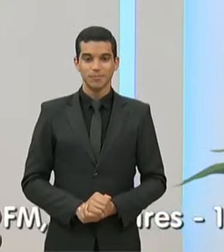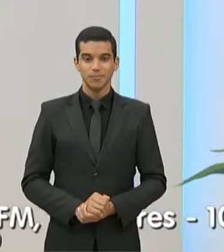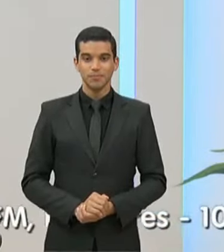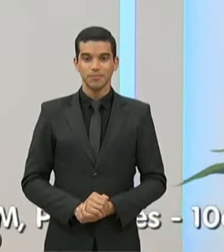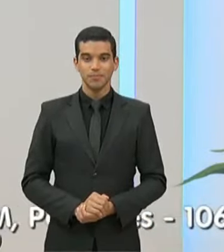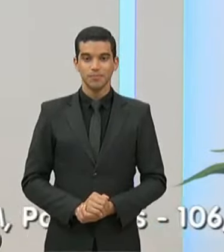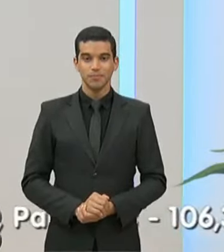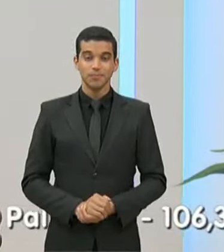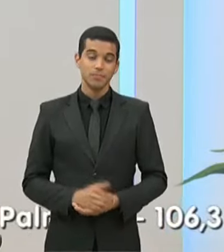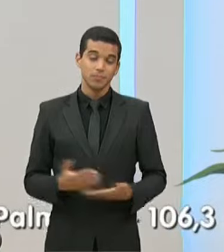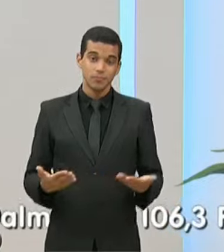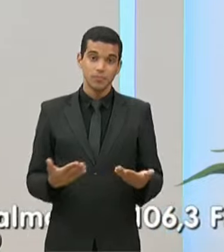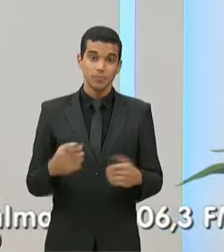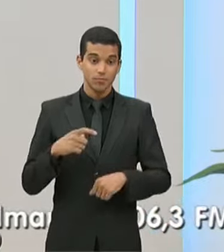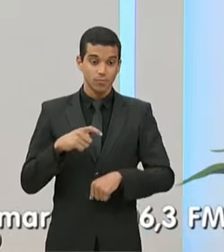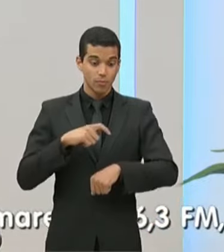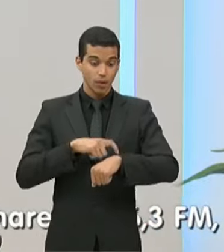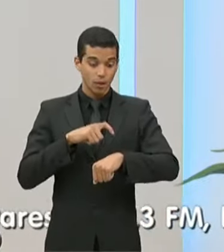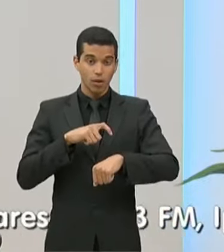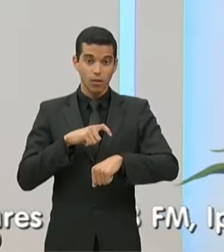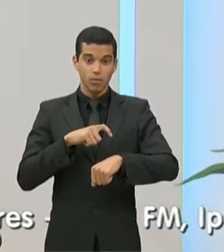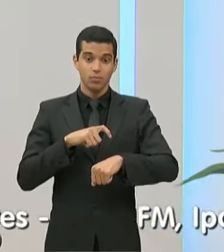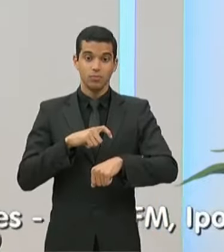a partir do instante em que